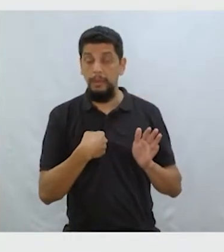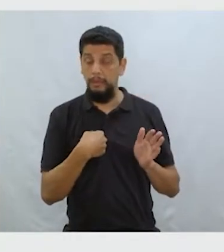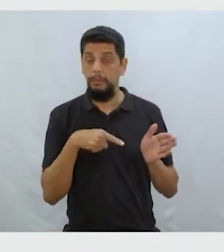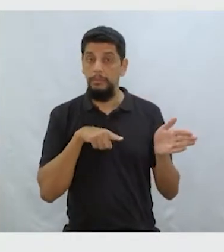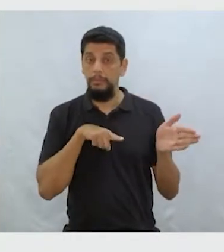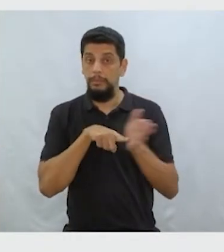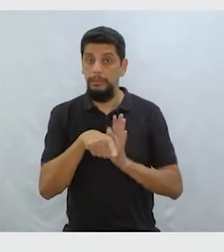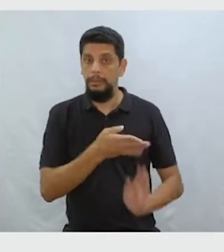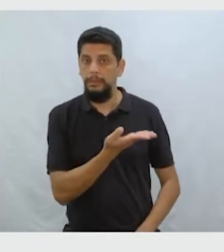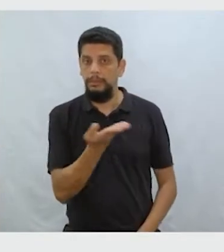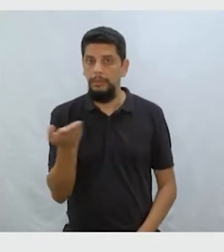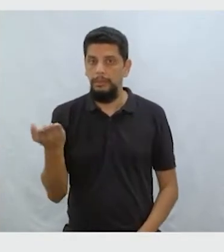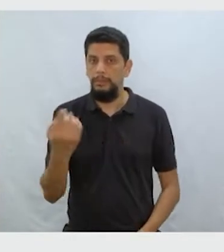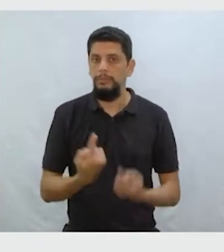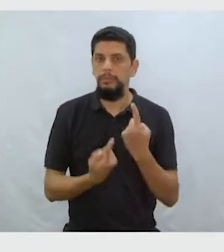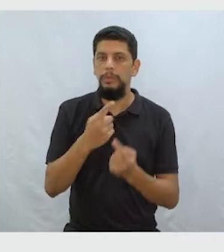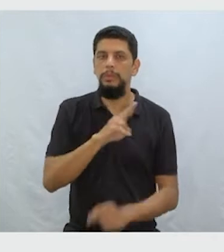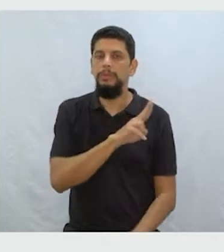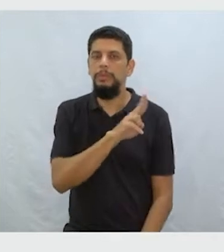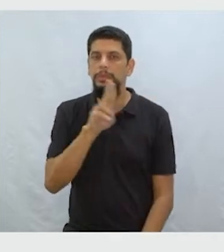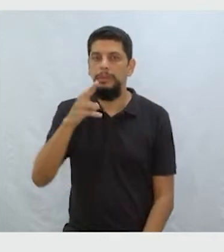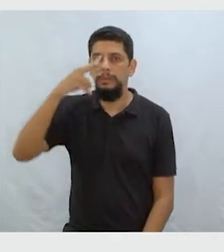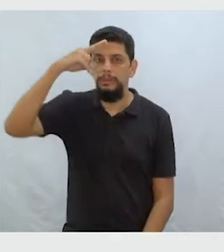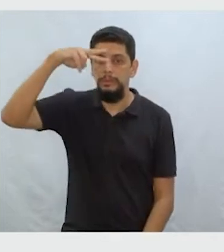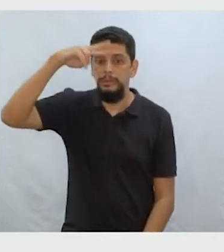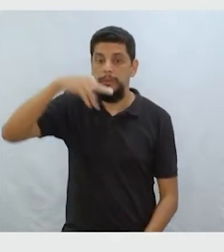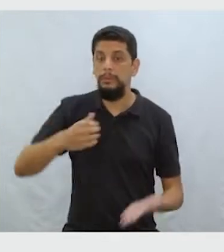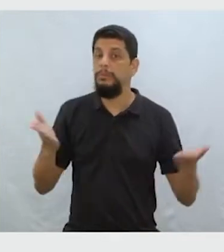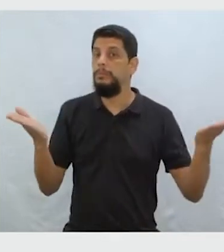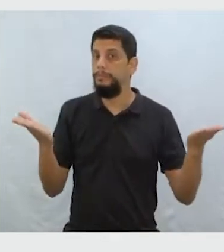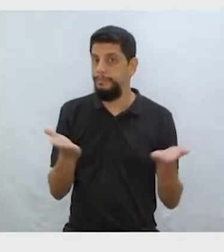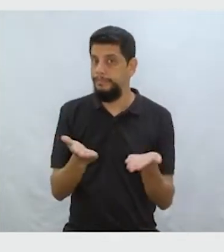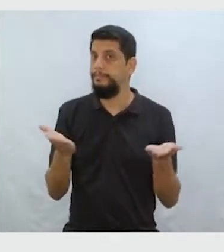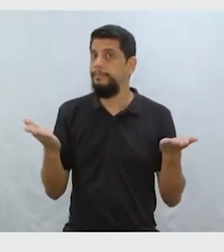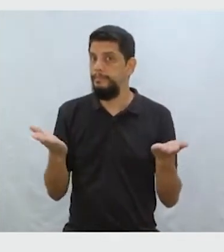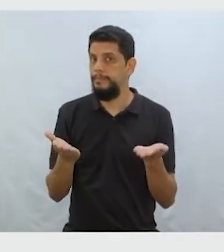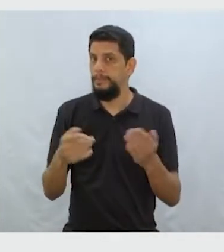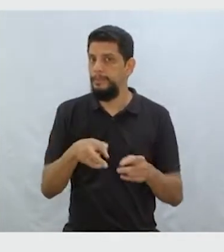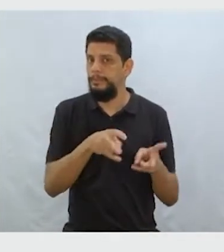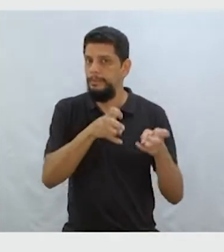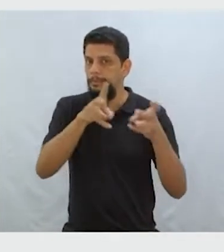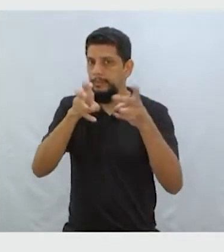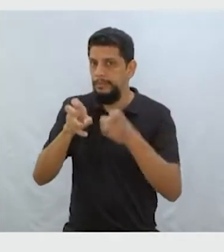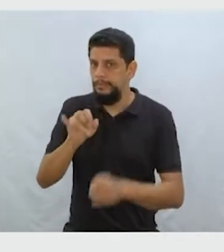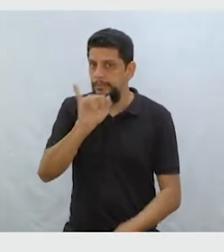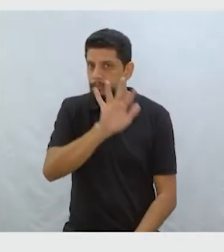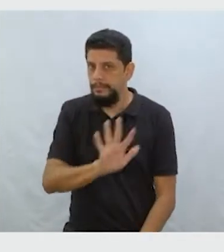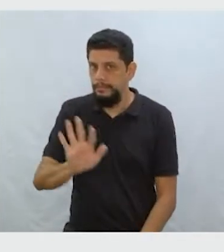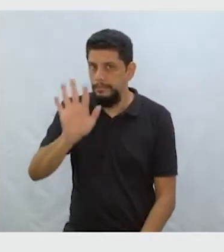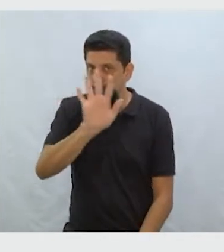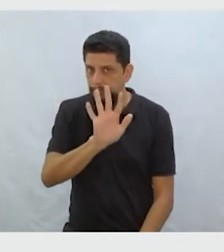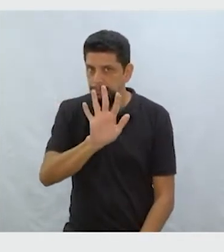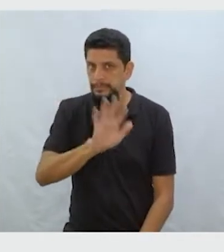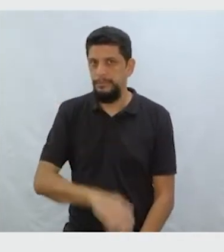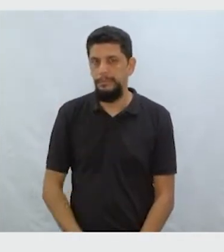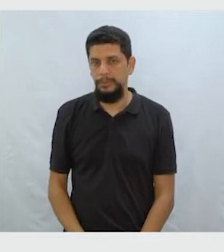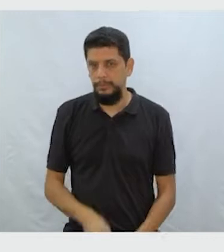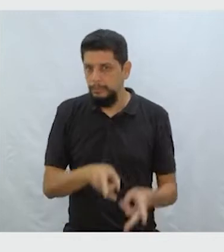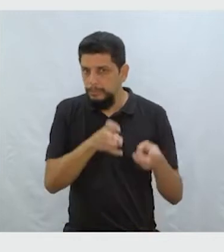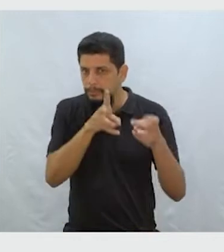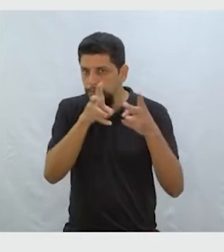pergunta para vocês Qual o nome da história de hoje Observe essa